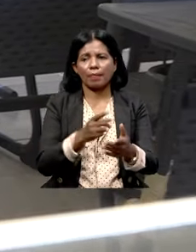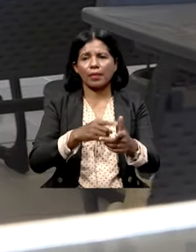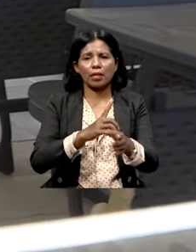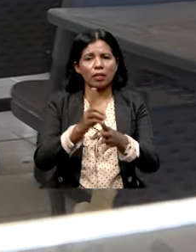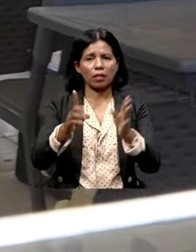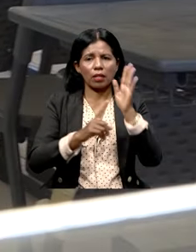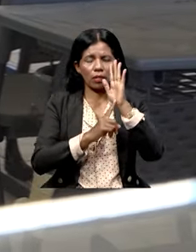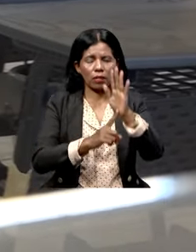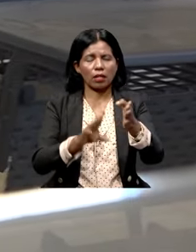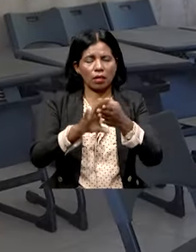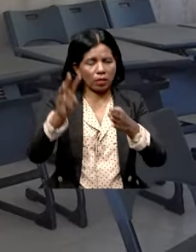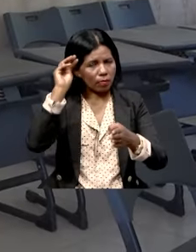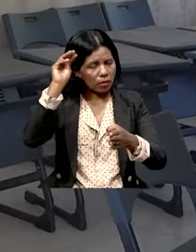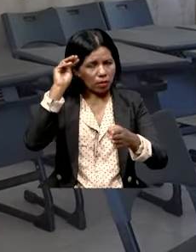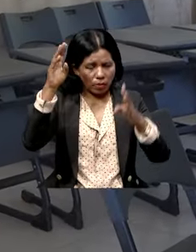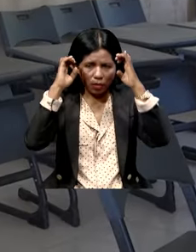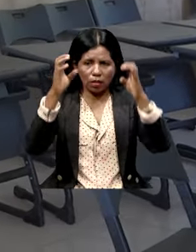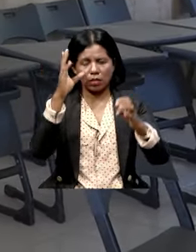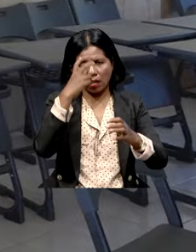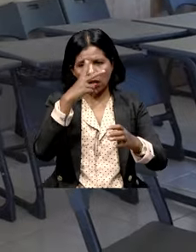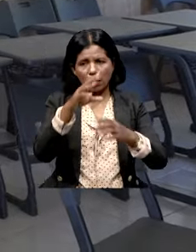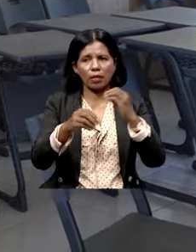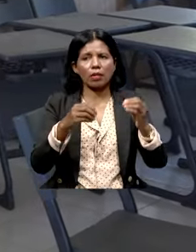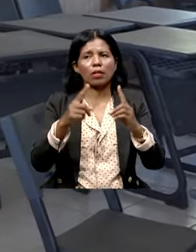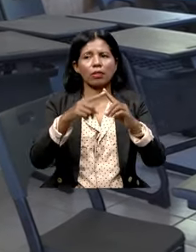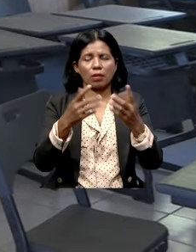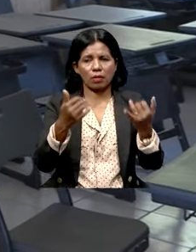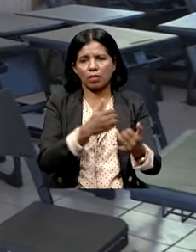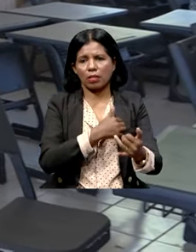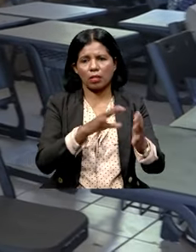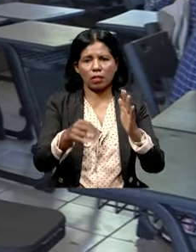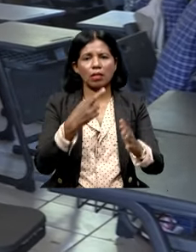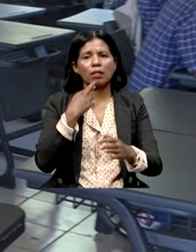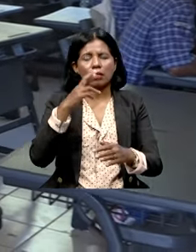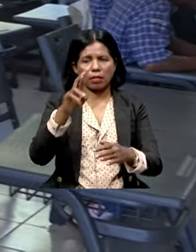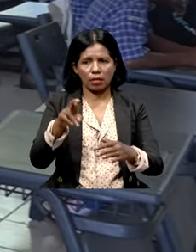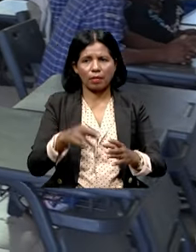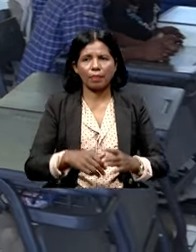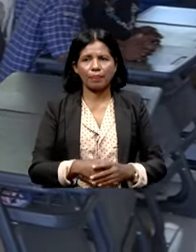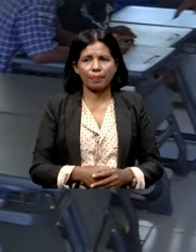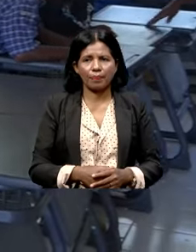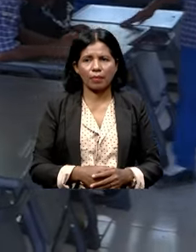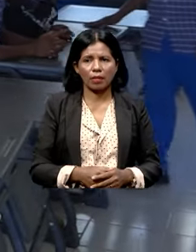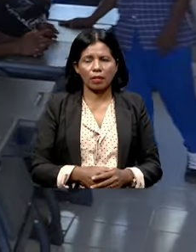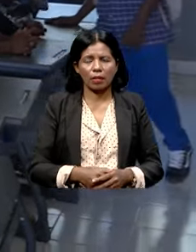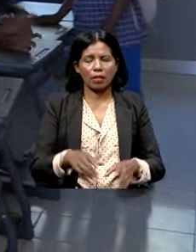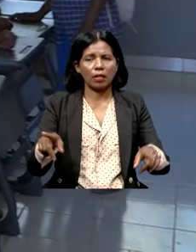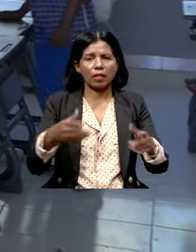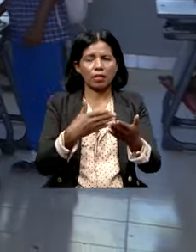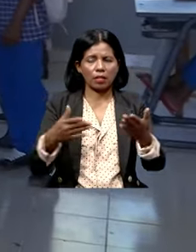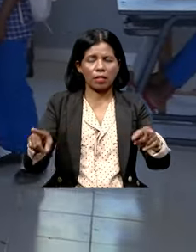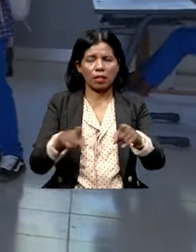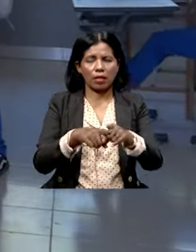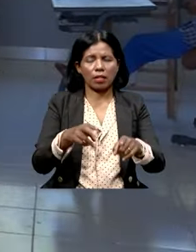tona pedido para o Ministério da Educação a tobuca solução, mas beto agora será a resposta. Passamos a ir a Macahane sentir mais e este vir a Ilaco